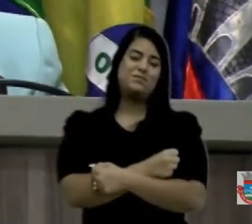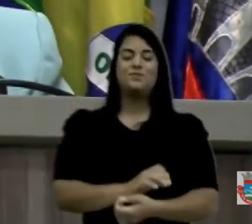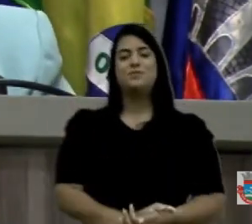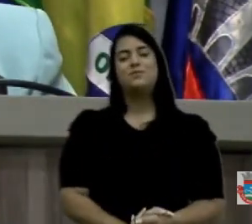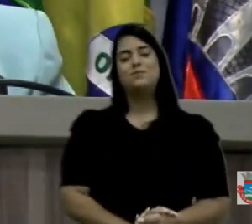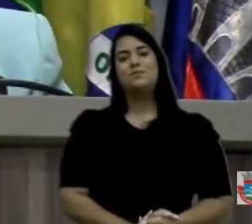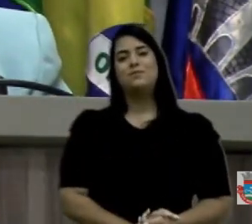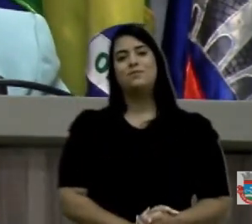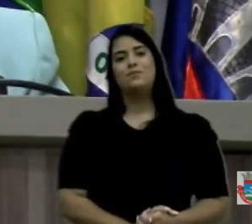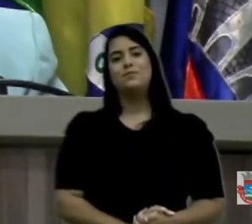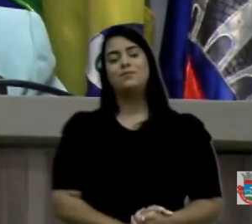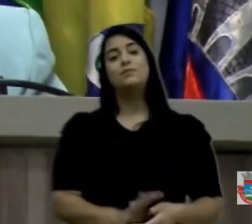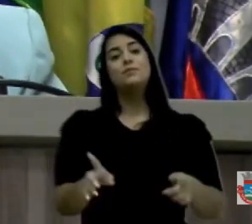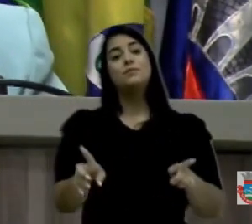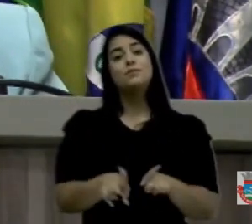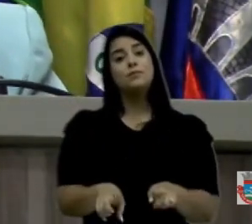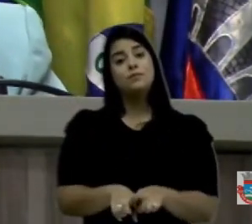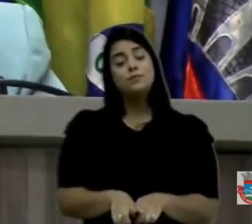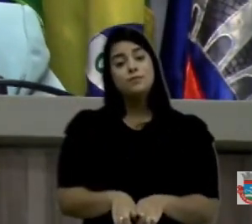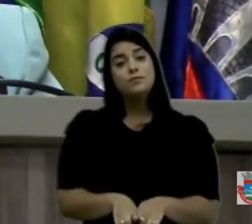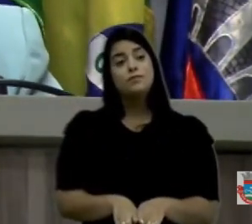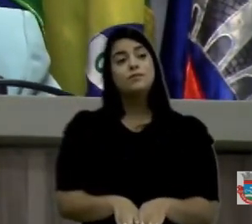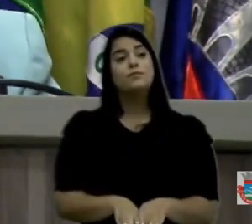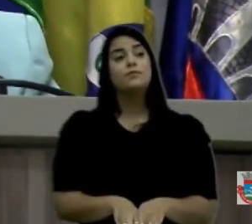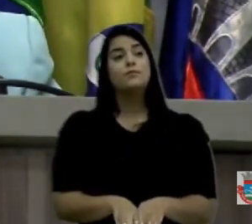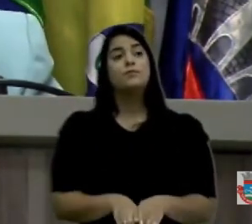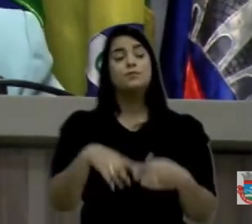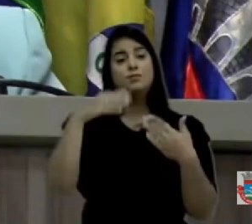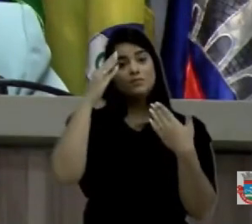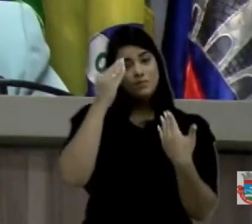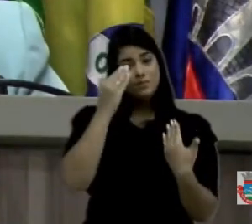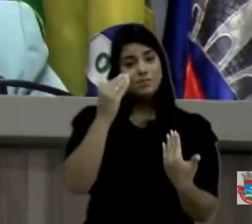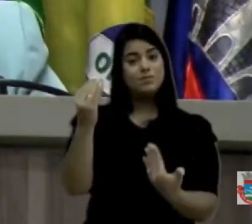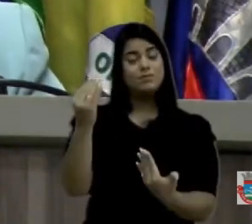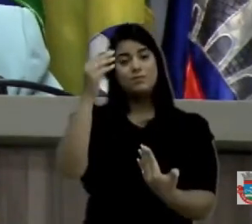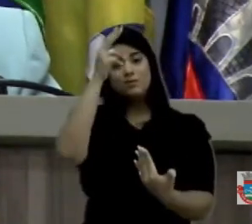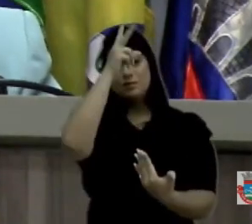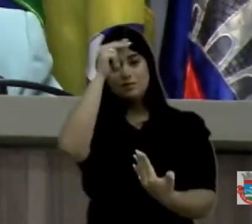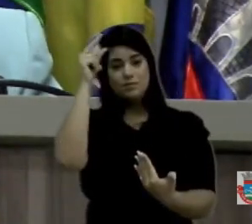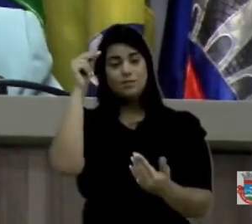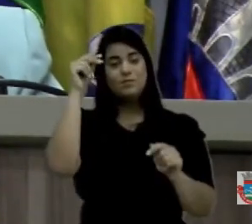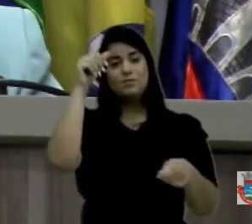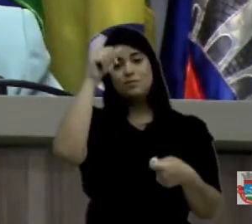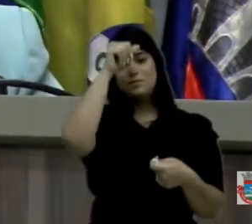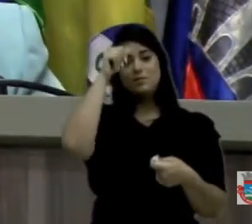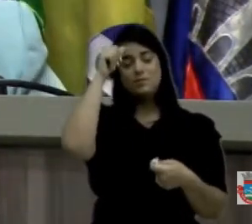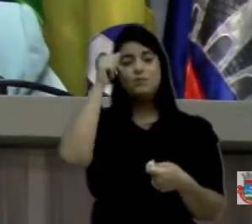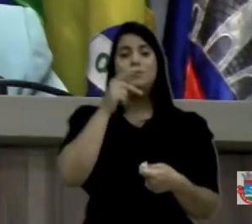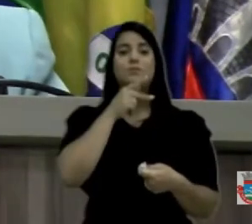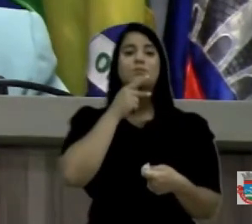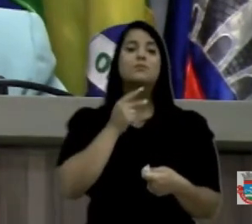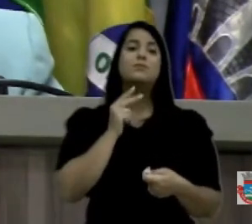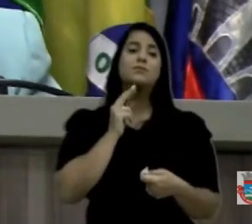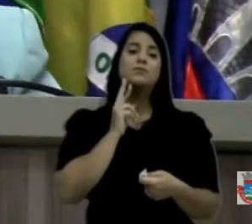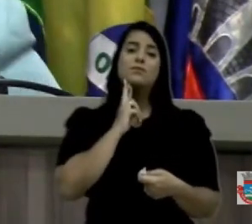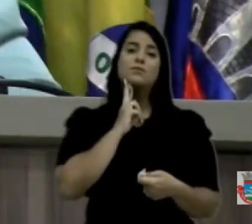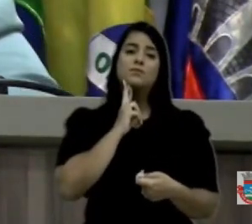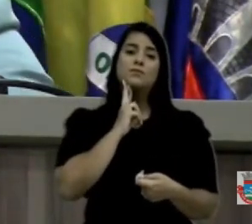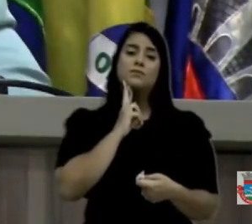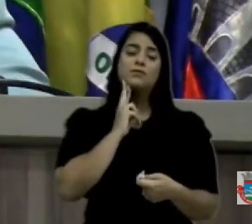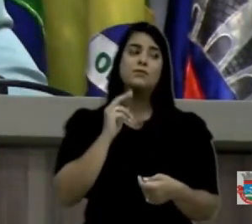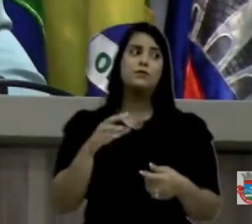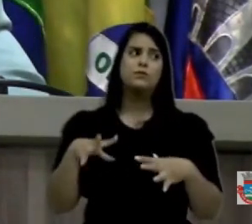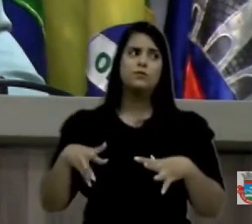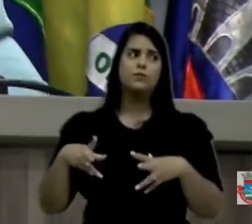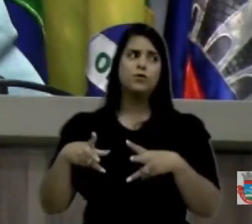quero falar também e agradecer ao prefeito Alexandre ba Paulo Renato por todas as orações de